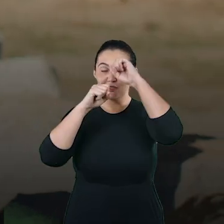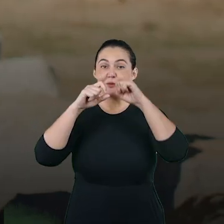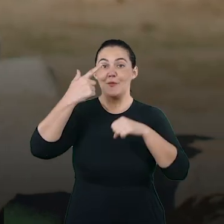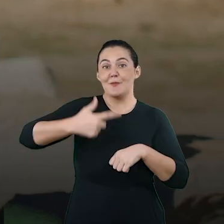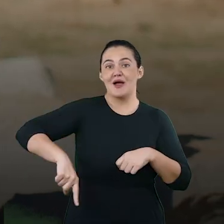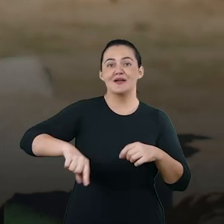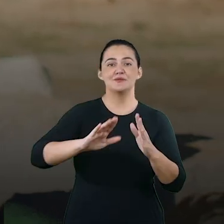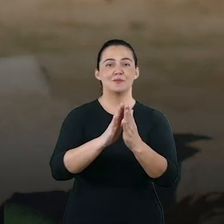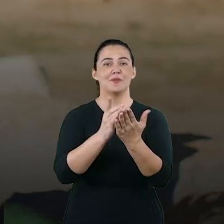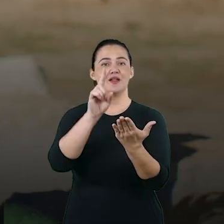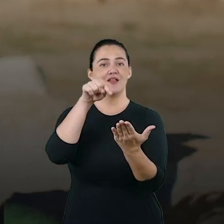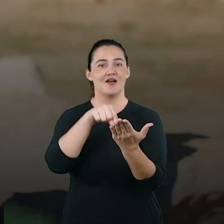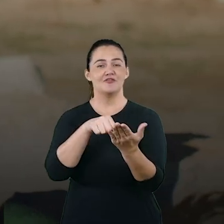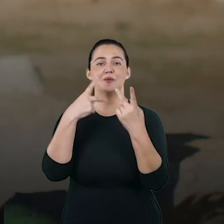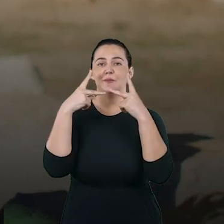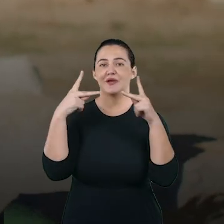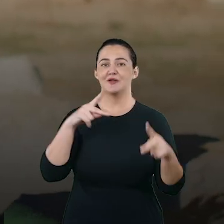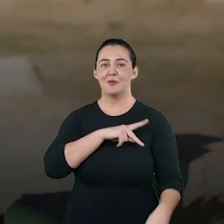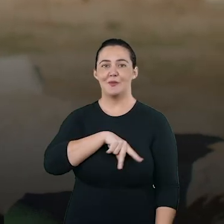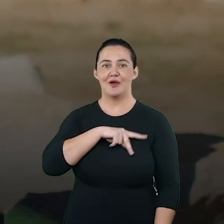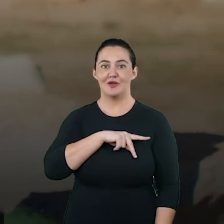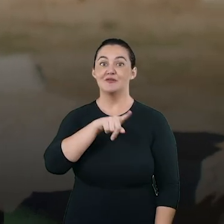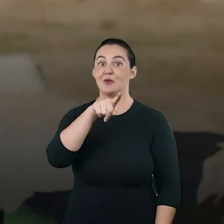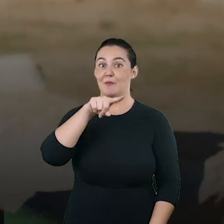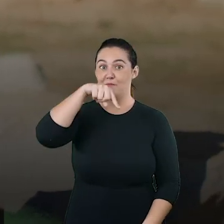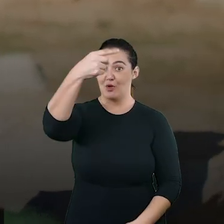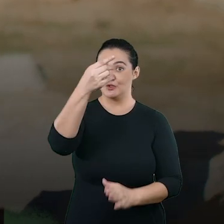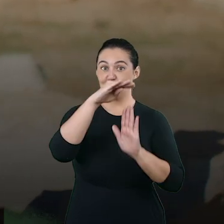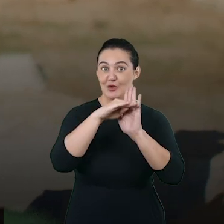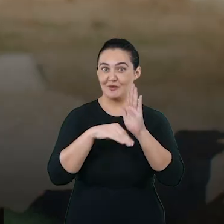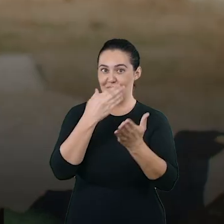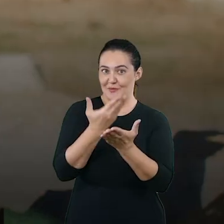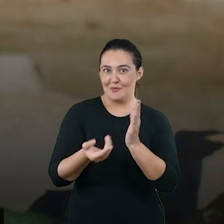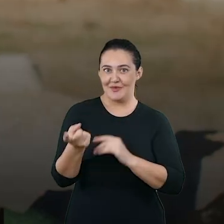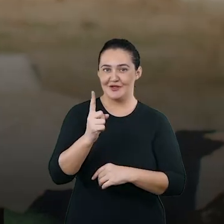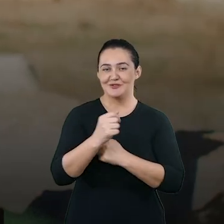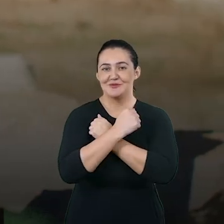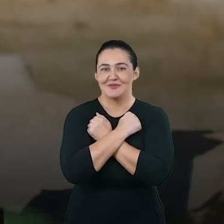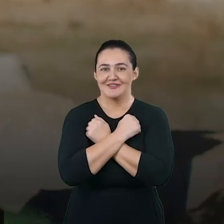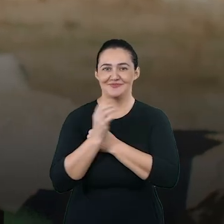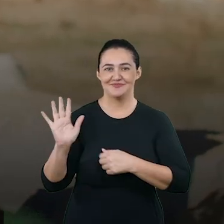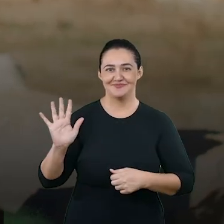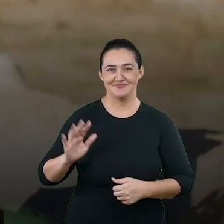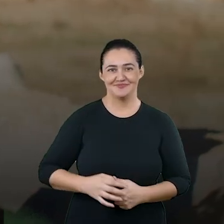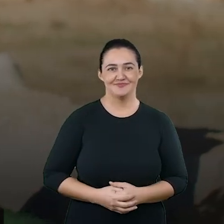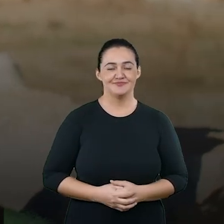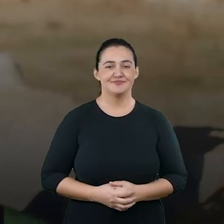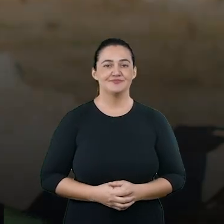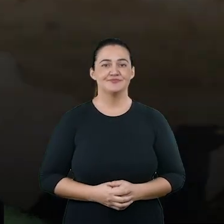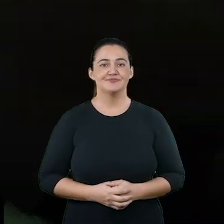palavra de Deus e a pregação do apóstolo Paulo. Então não perca o nosso próximo encontro. Um grande abraço e até lá!